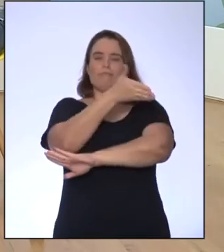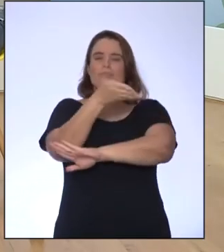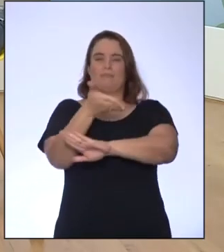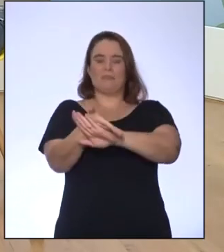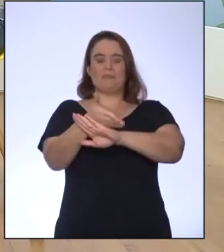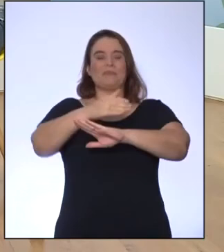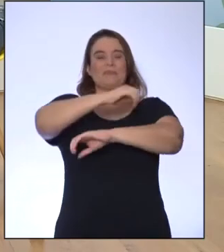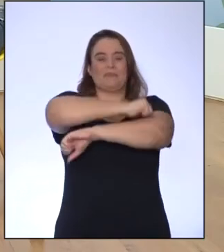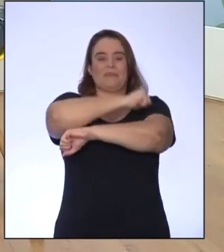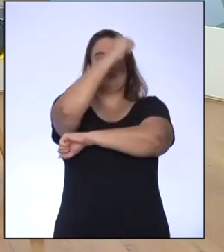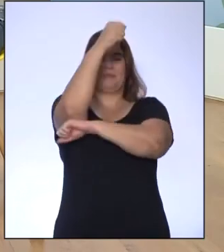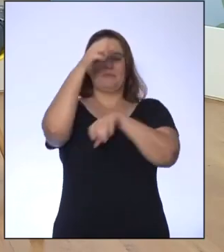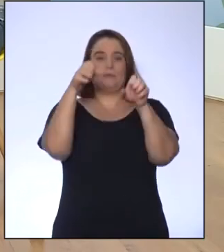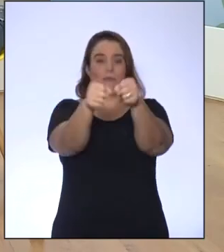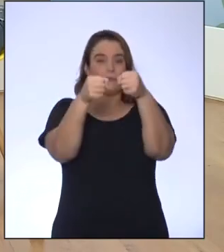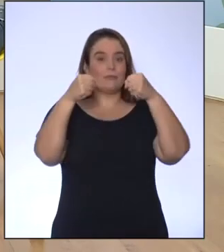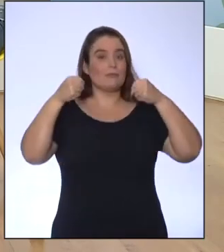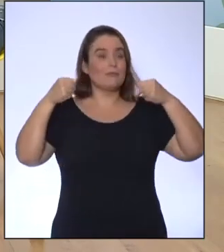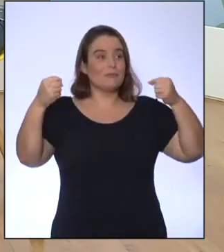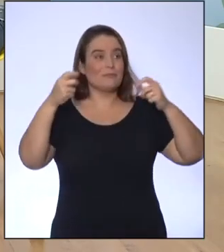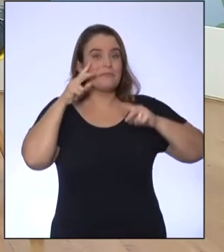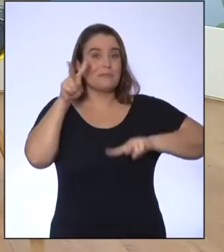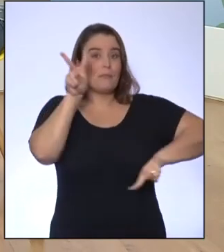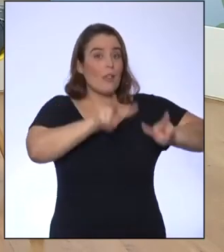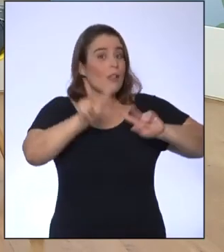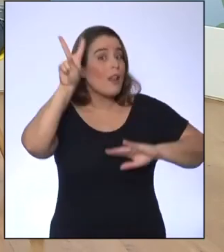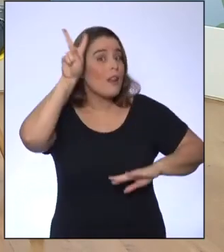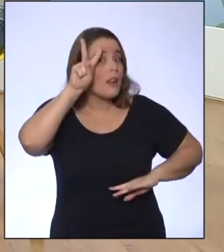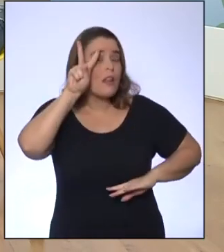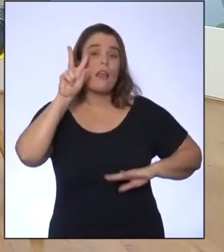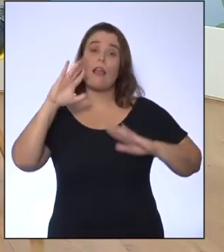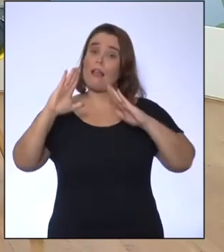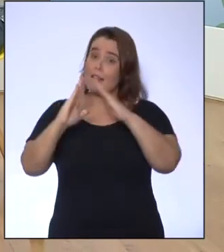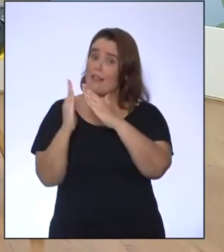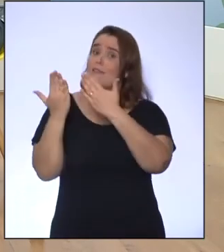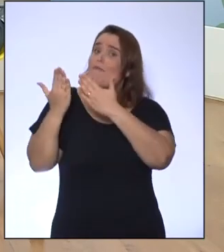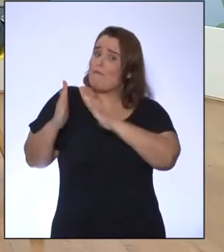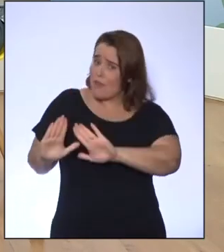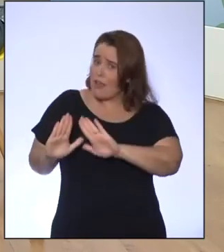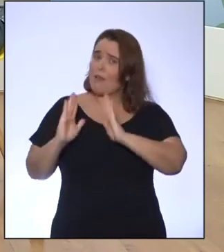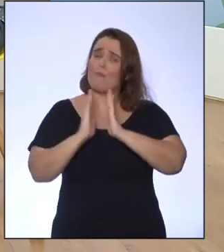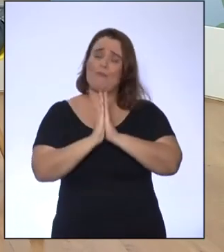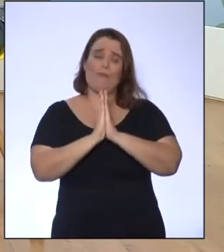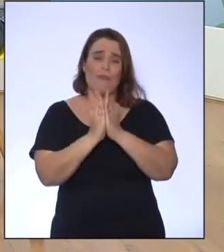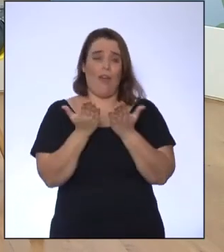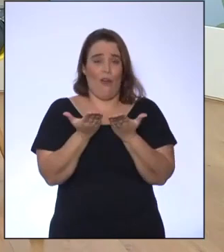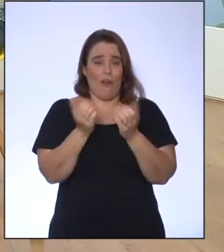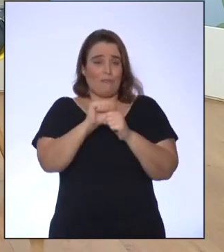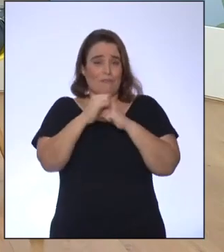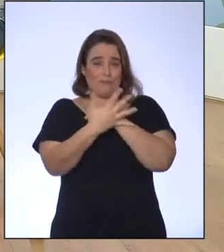sua janela, lembrando que devemos ficar em casa nesse momento de pandemia, né, professora?